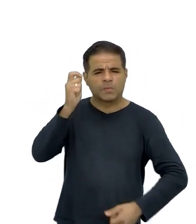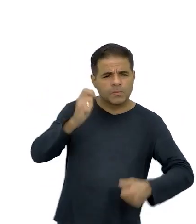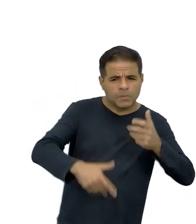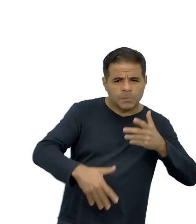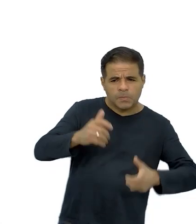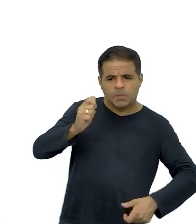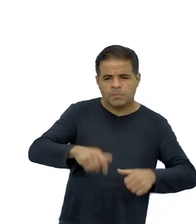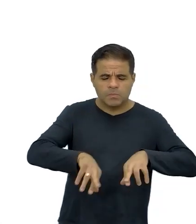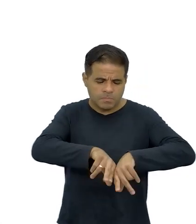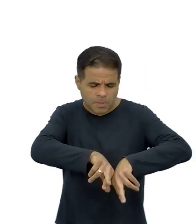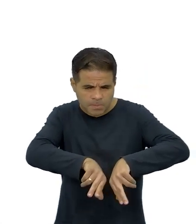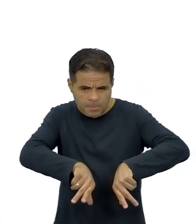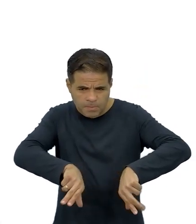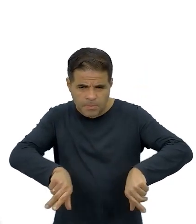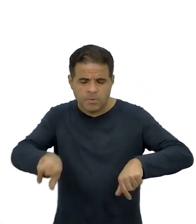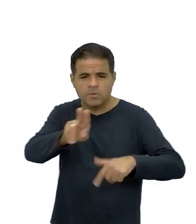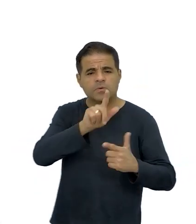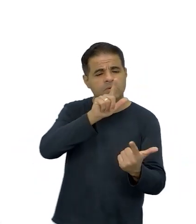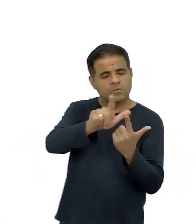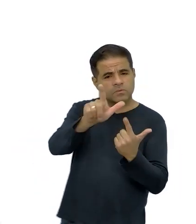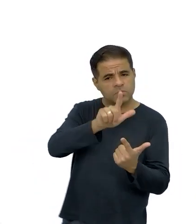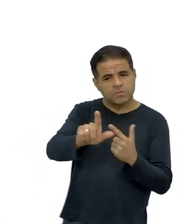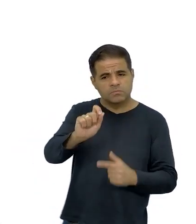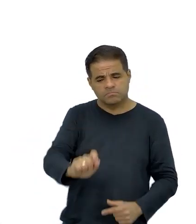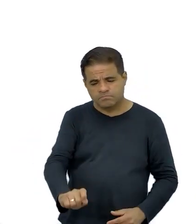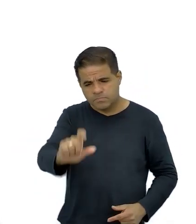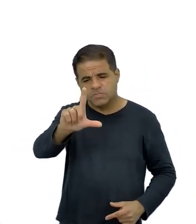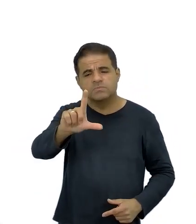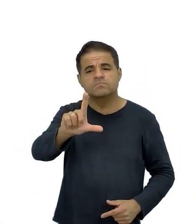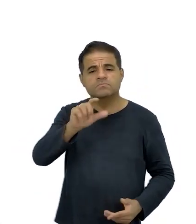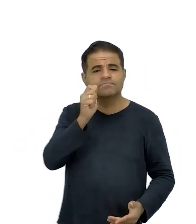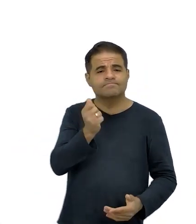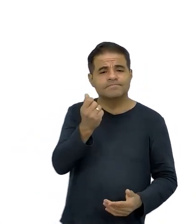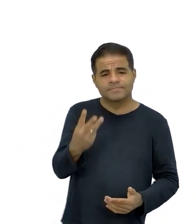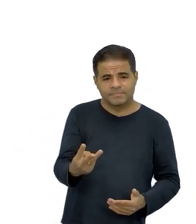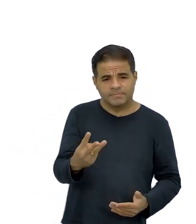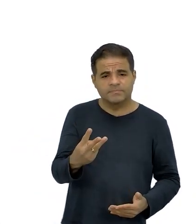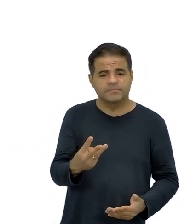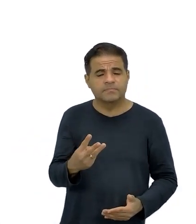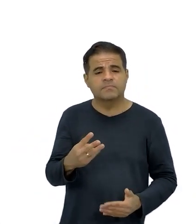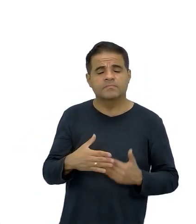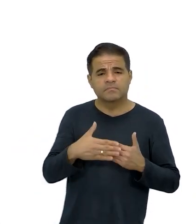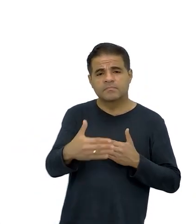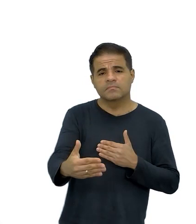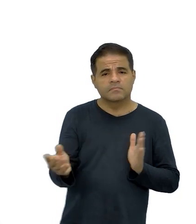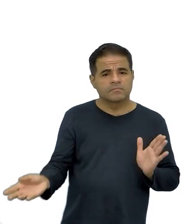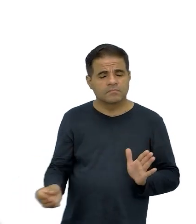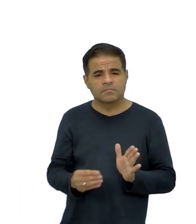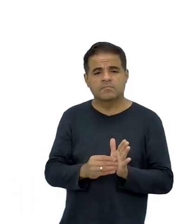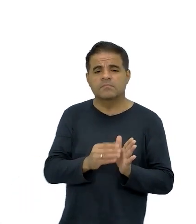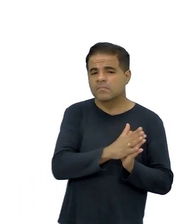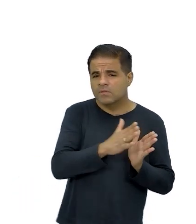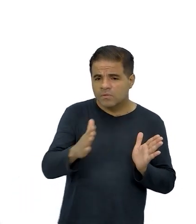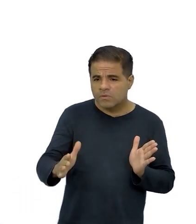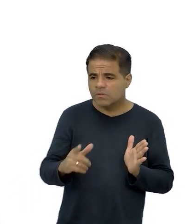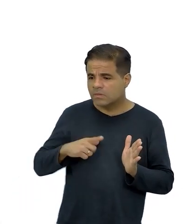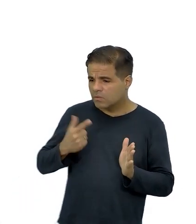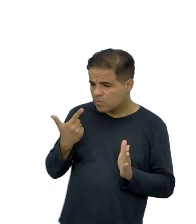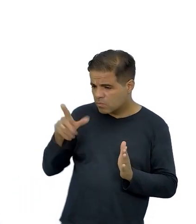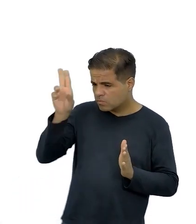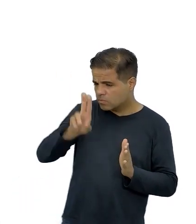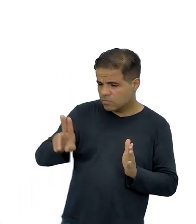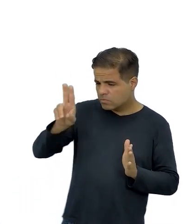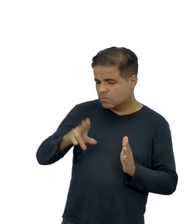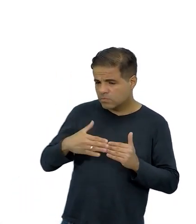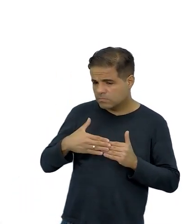explicando os diferentes usos da letra maiúscula. A 3, reler a lenda e identificar se há outro uso da